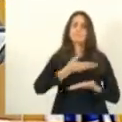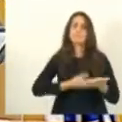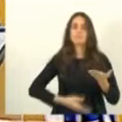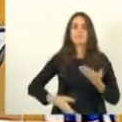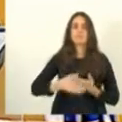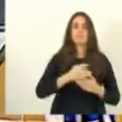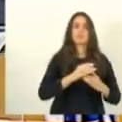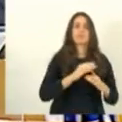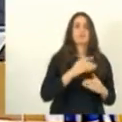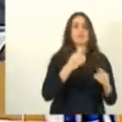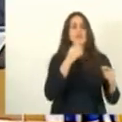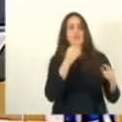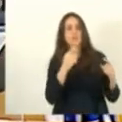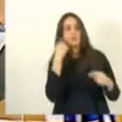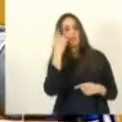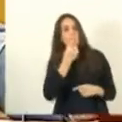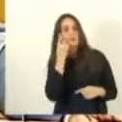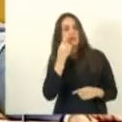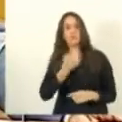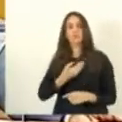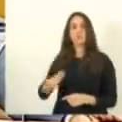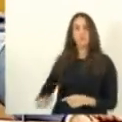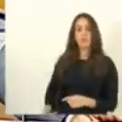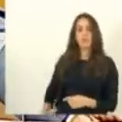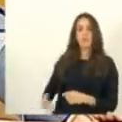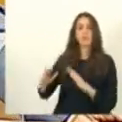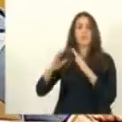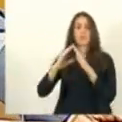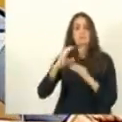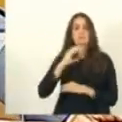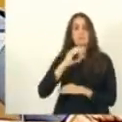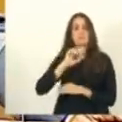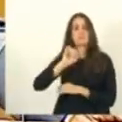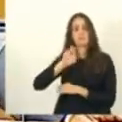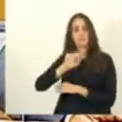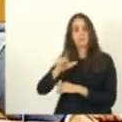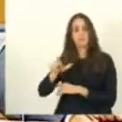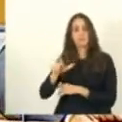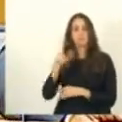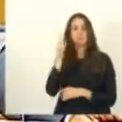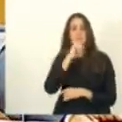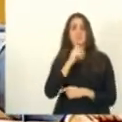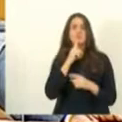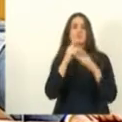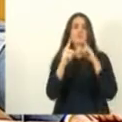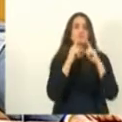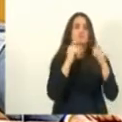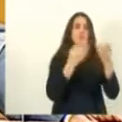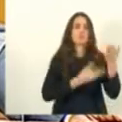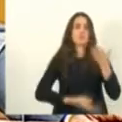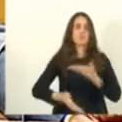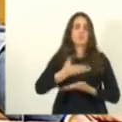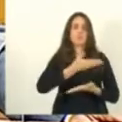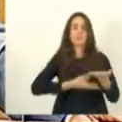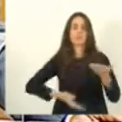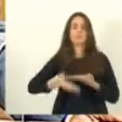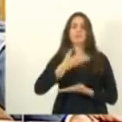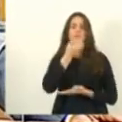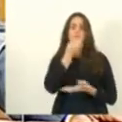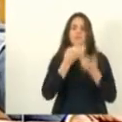governo do Estado, e é exatamente isso que eu quero enaltecer. Um governo que consegue dialogar, um governo que sabe dialogar.